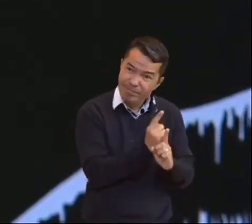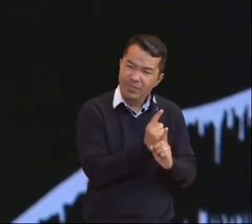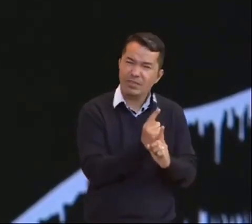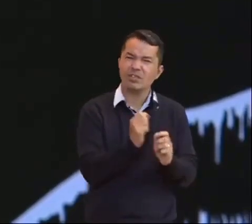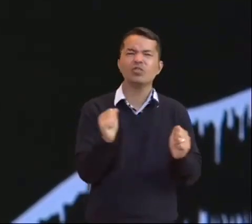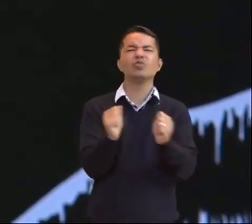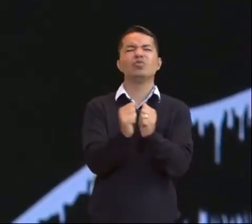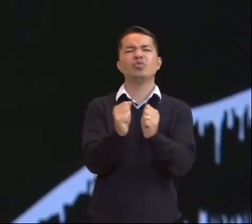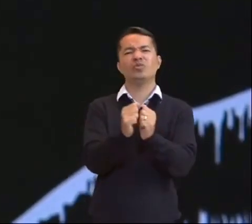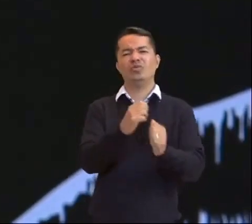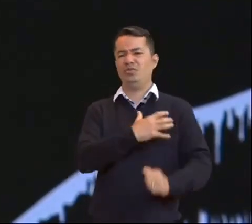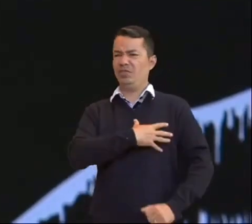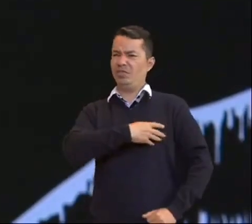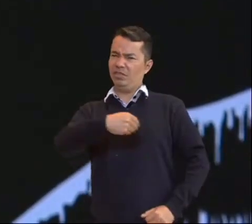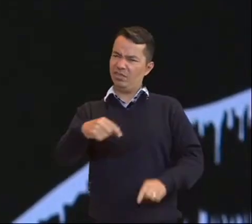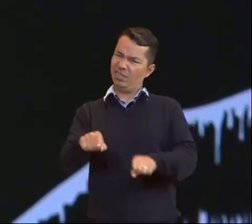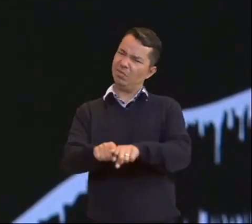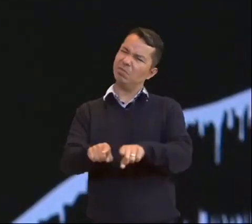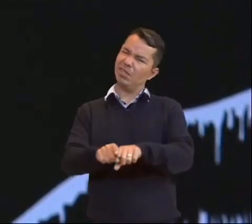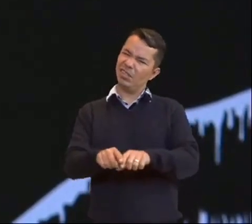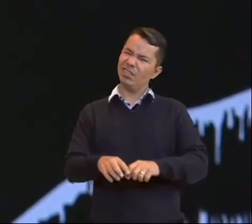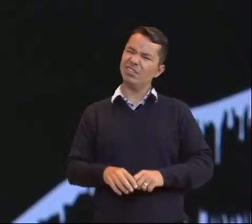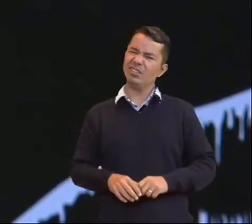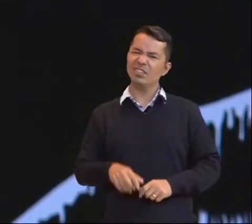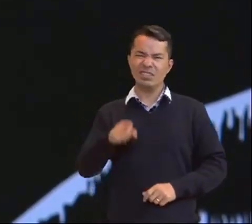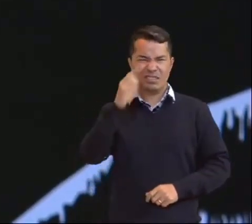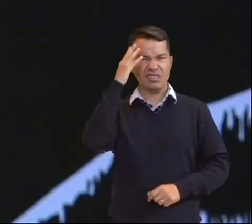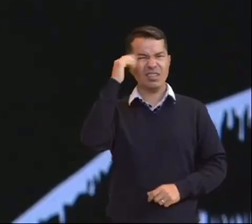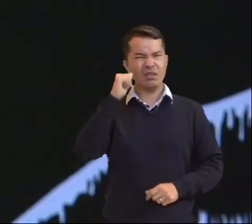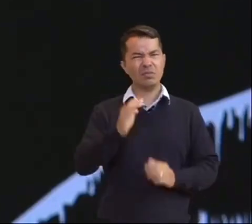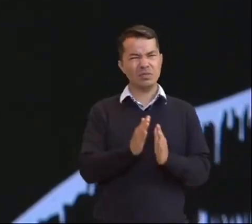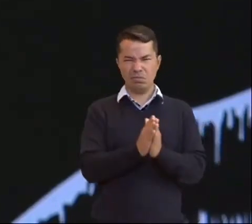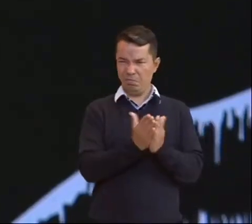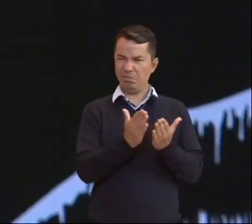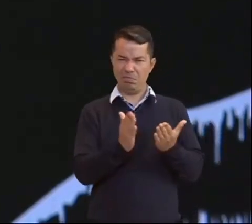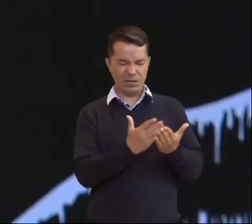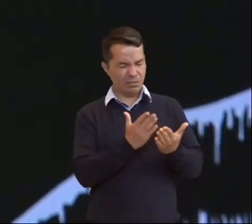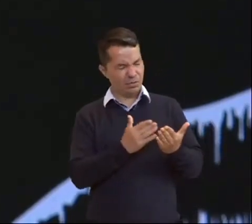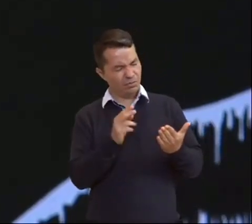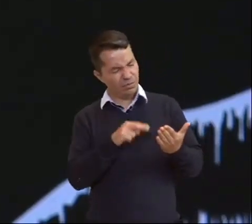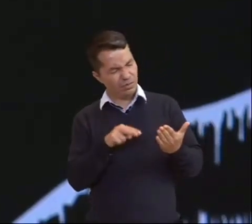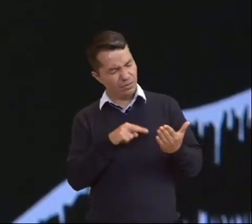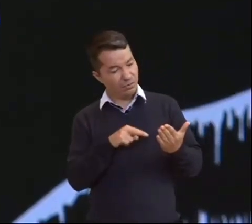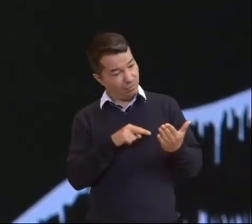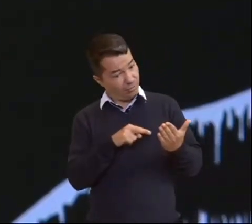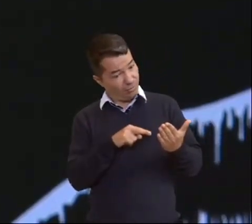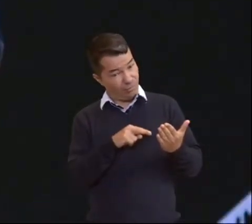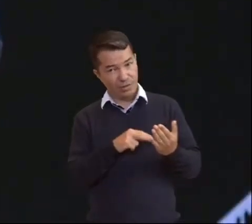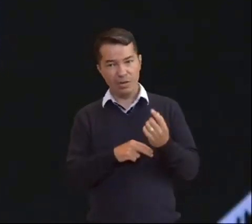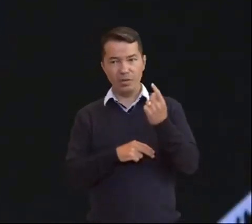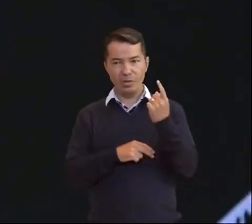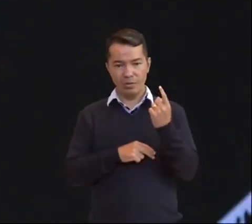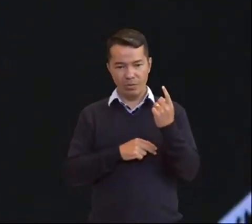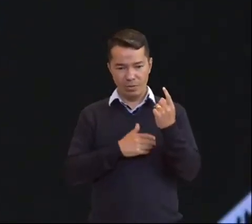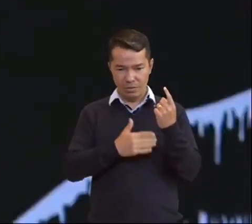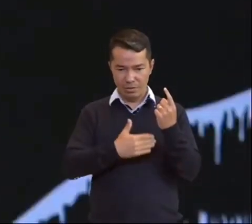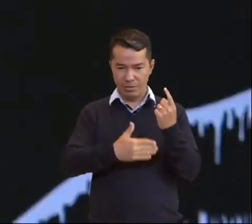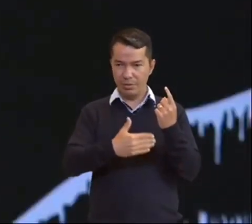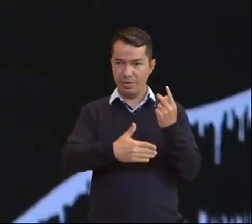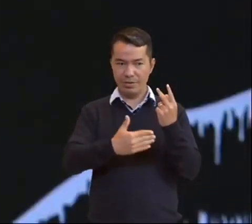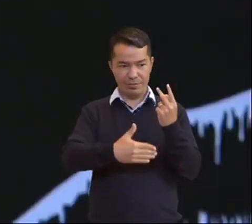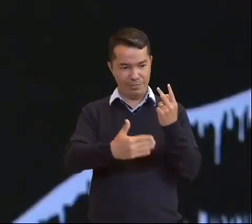filhos. E é tão interessante na Bíblia, você vê que a fé passa para outra geração,